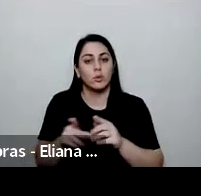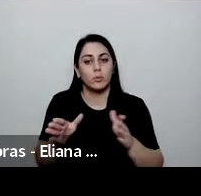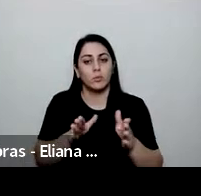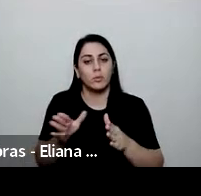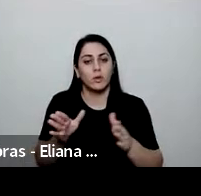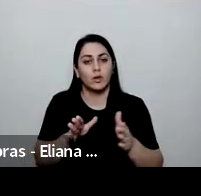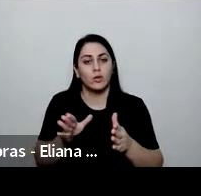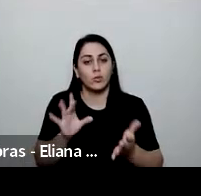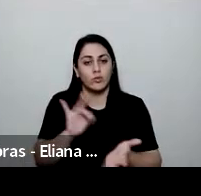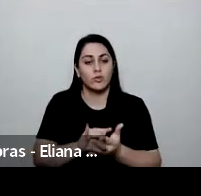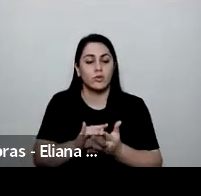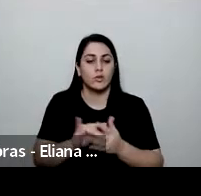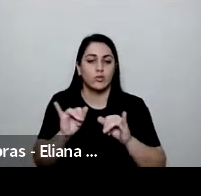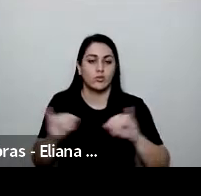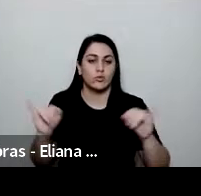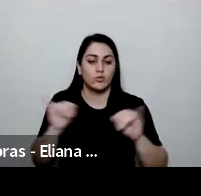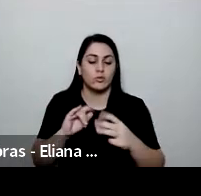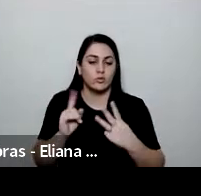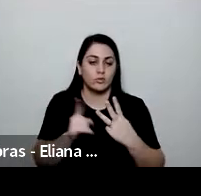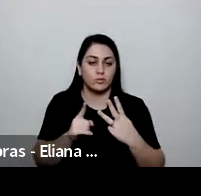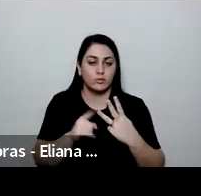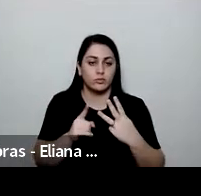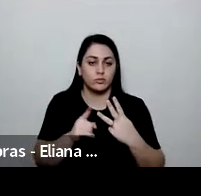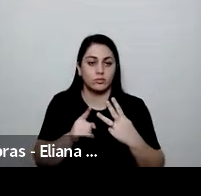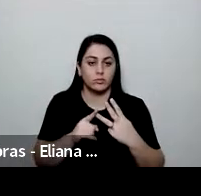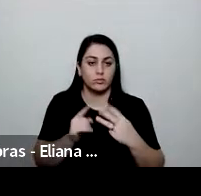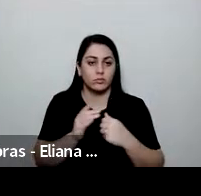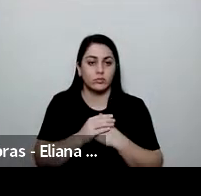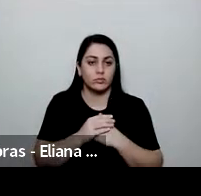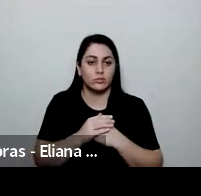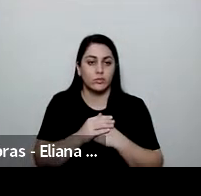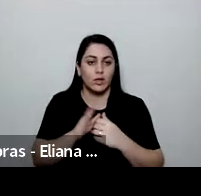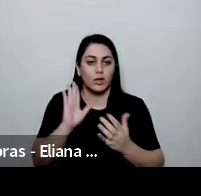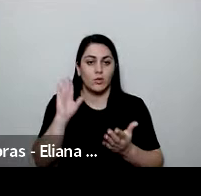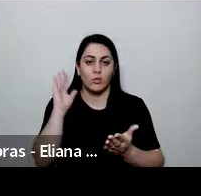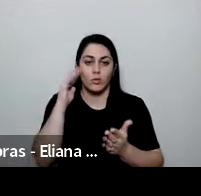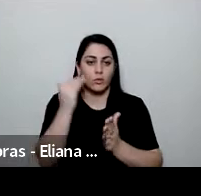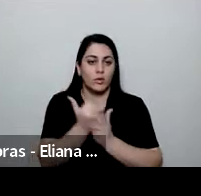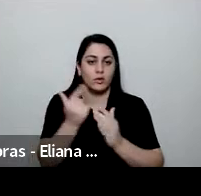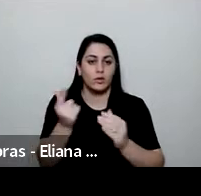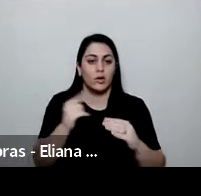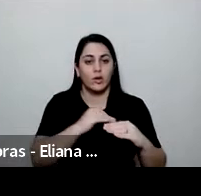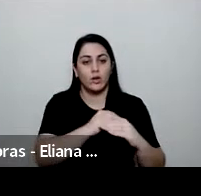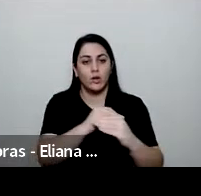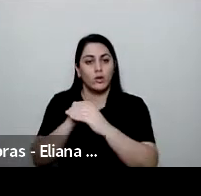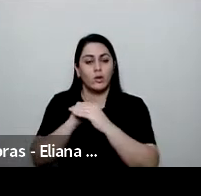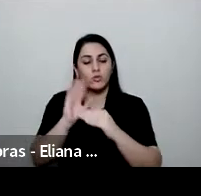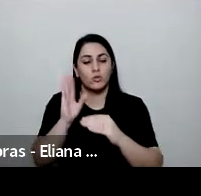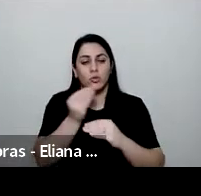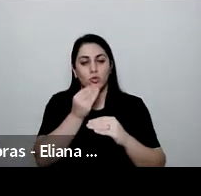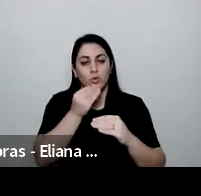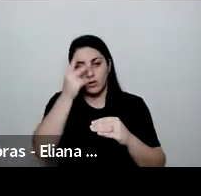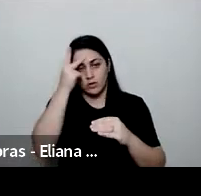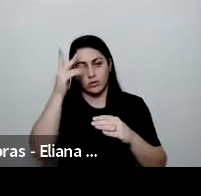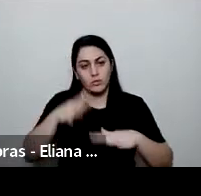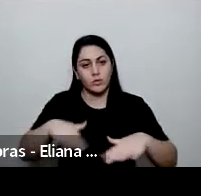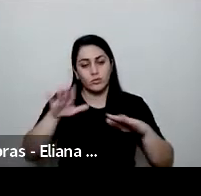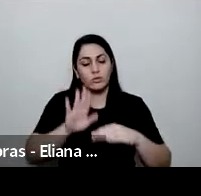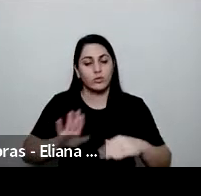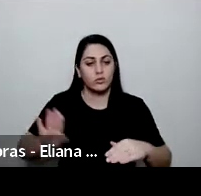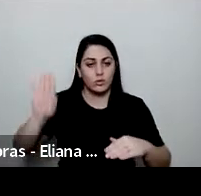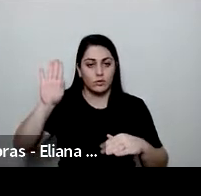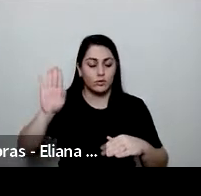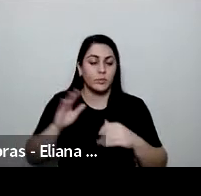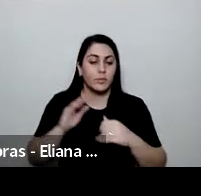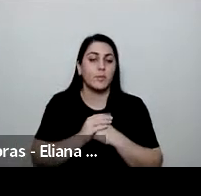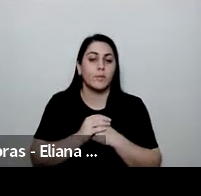período oficial de propaganda e três a violação do princípio da igualdade de oportunidades entre candidatos E